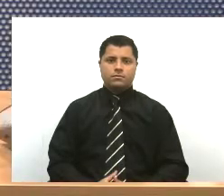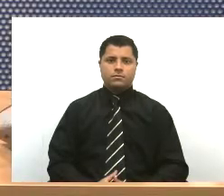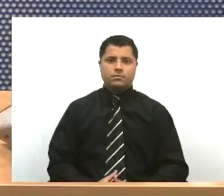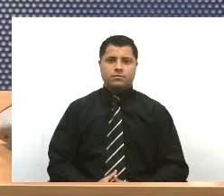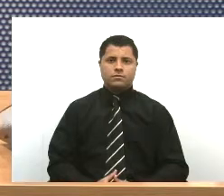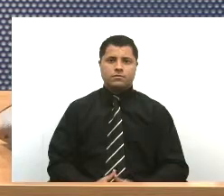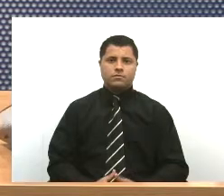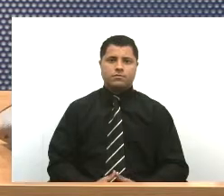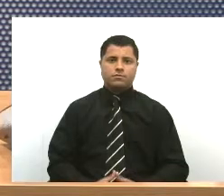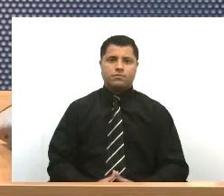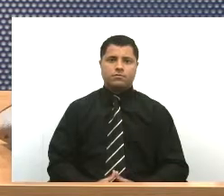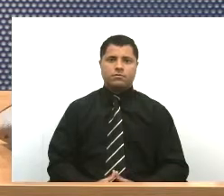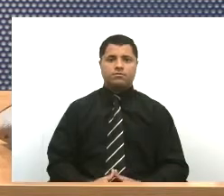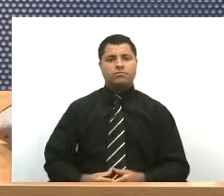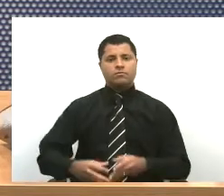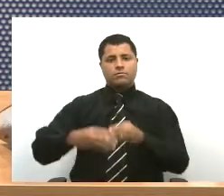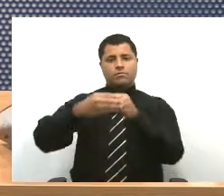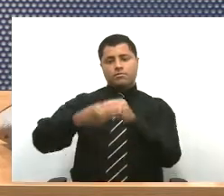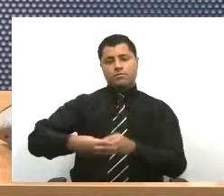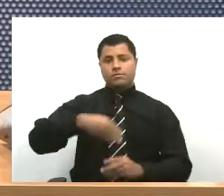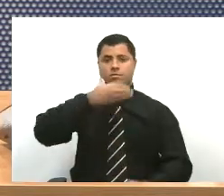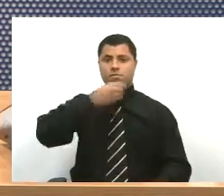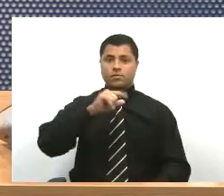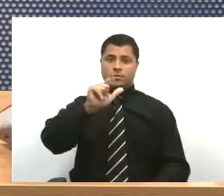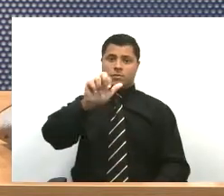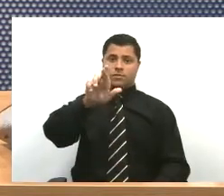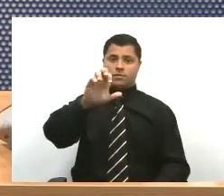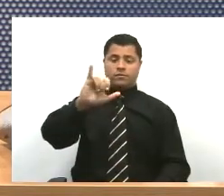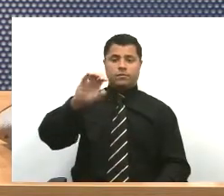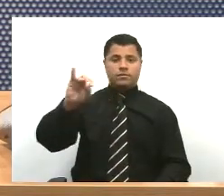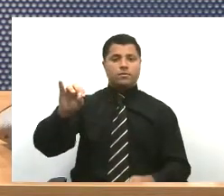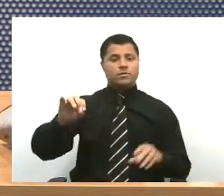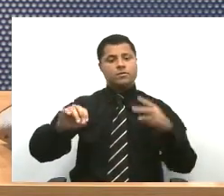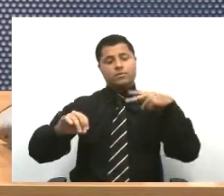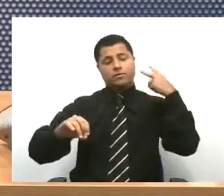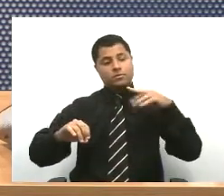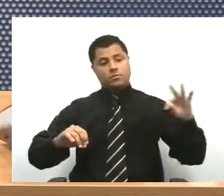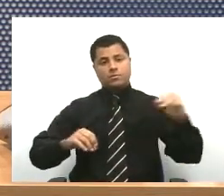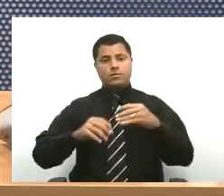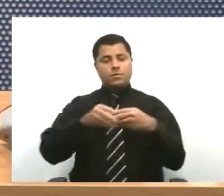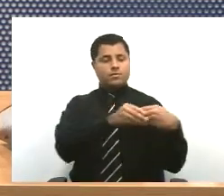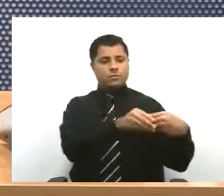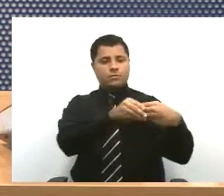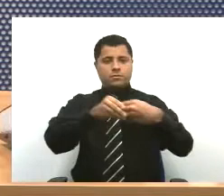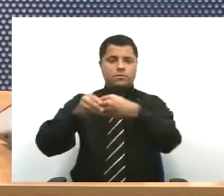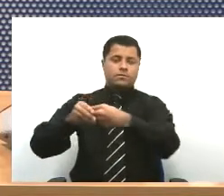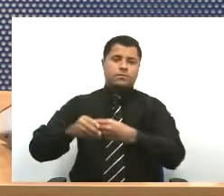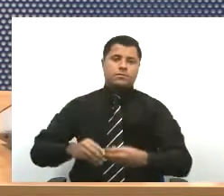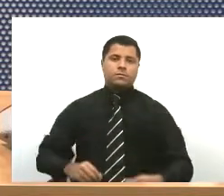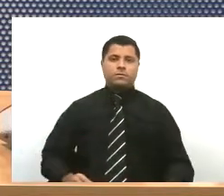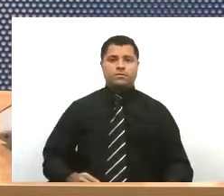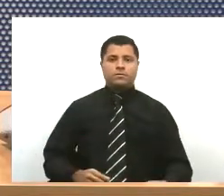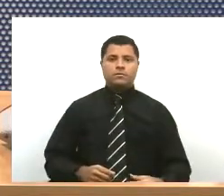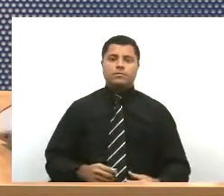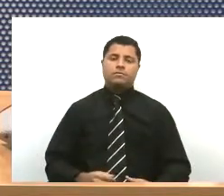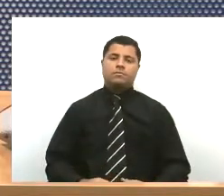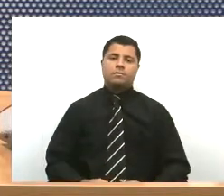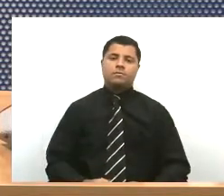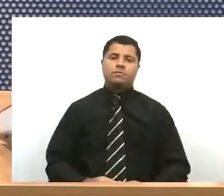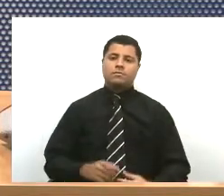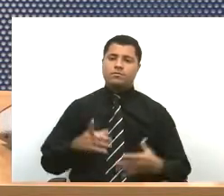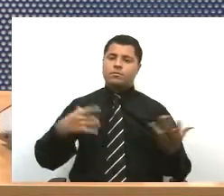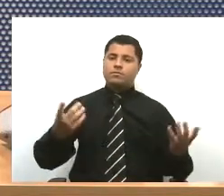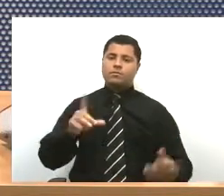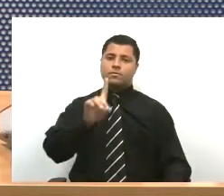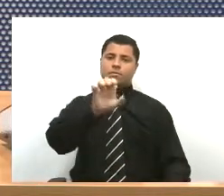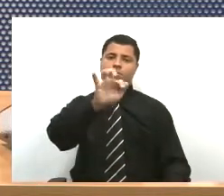Cumprimentando o nobre de o Dr. Laércio Santos, cumprimento a todos os vereadores presentes na casa. Senhores, o papel da Defesa